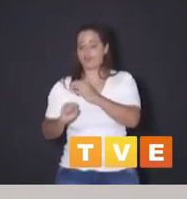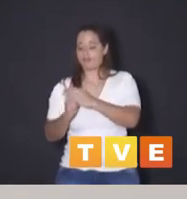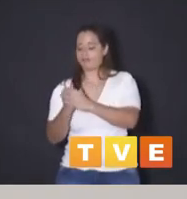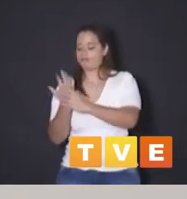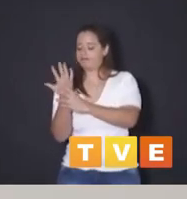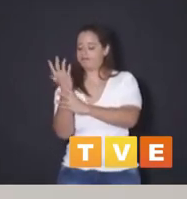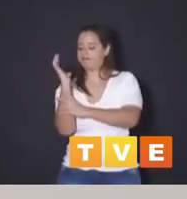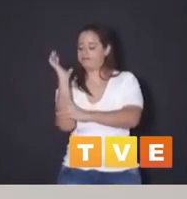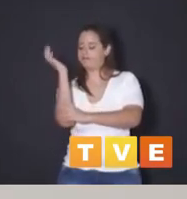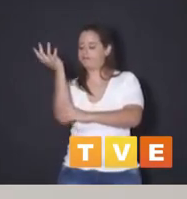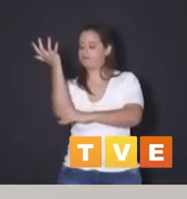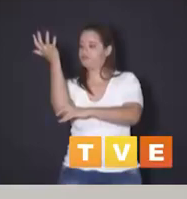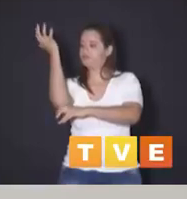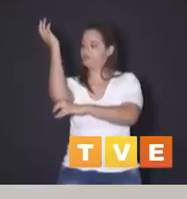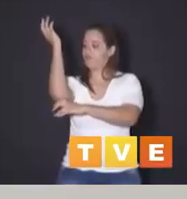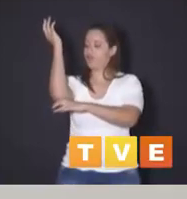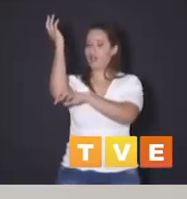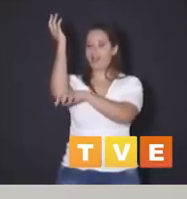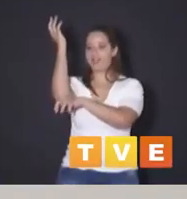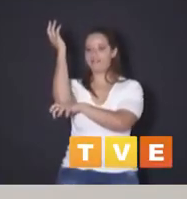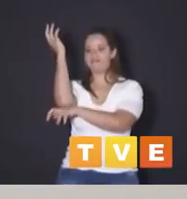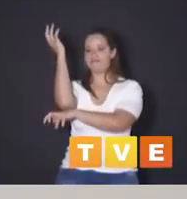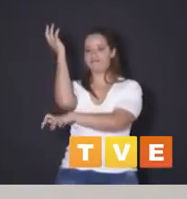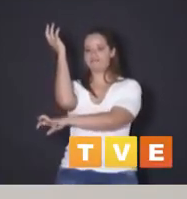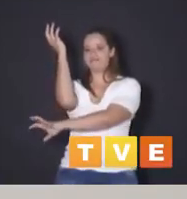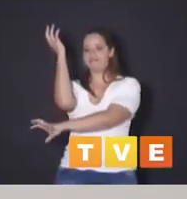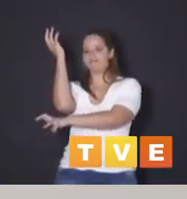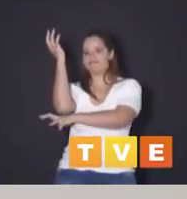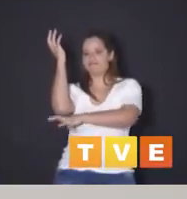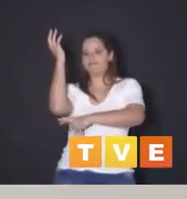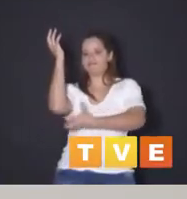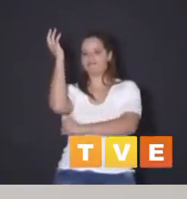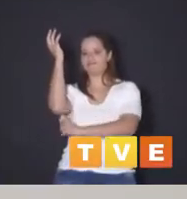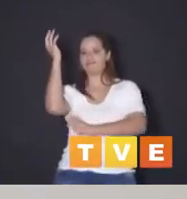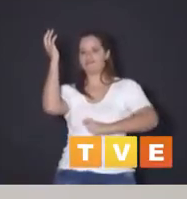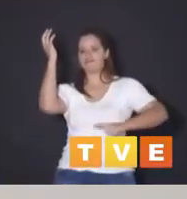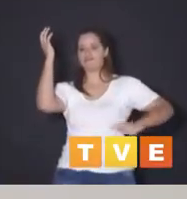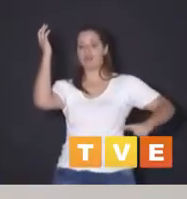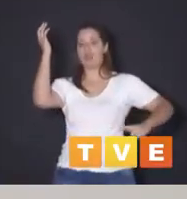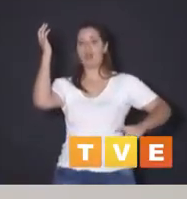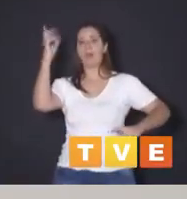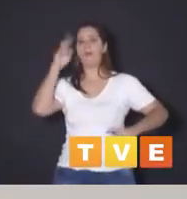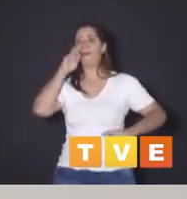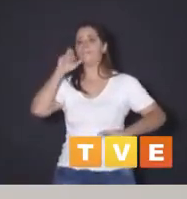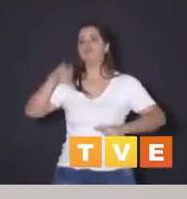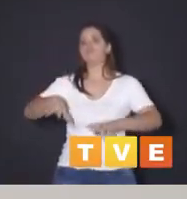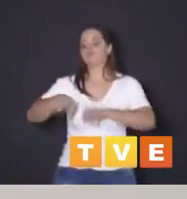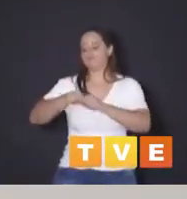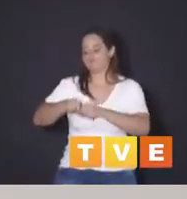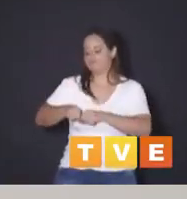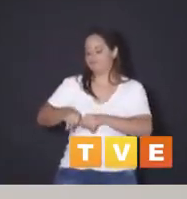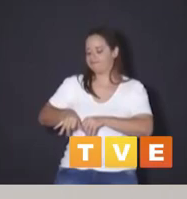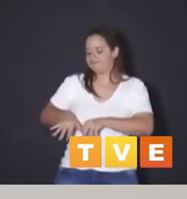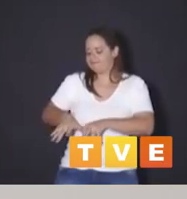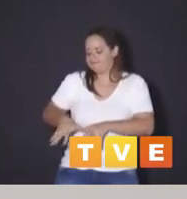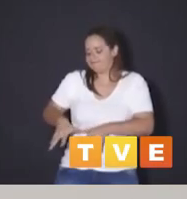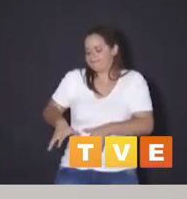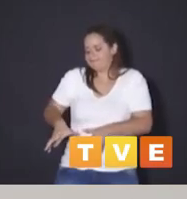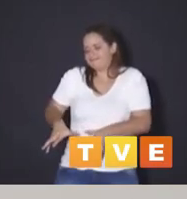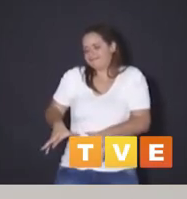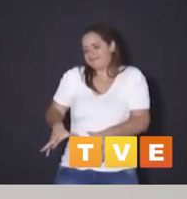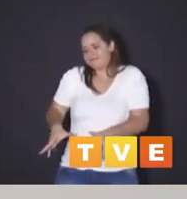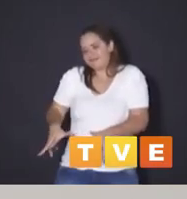lá a aida ele entrou com imenso mas o que prende a é nã